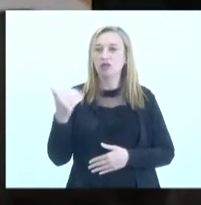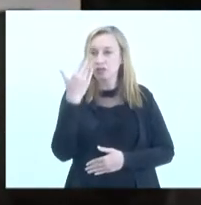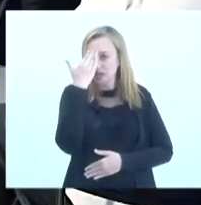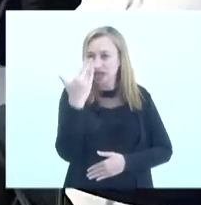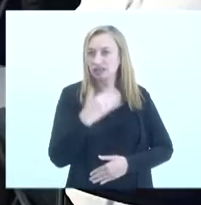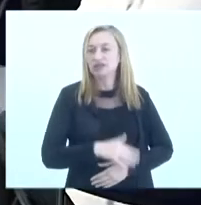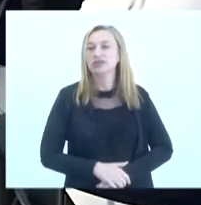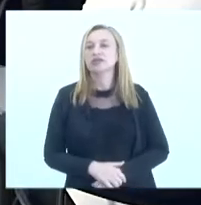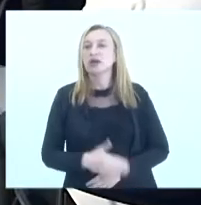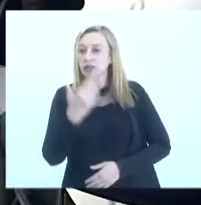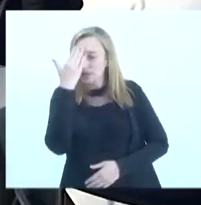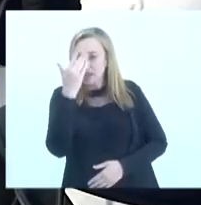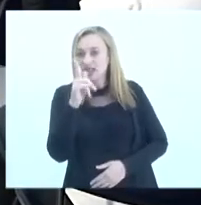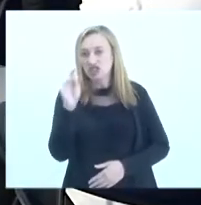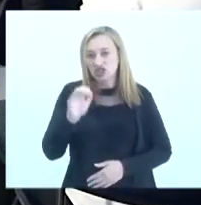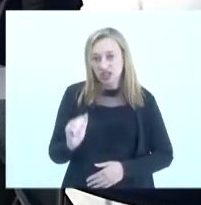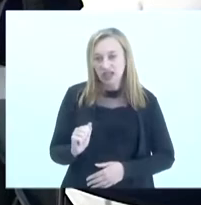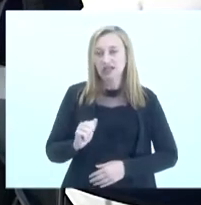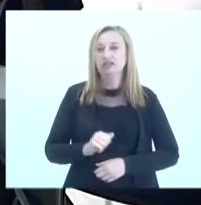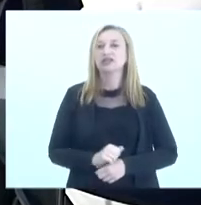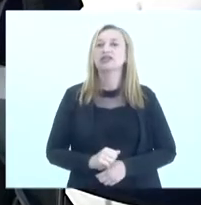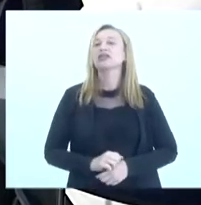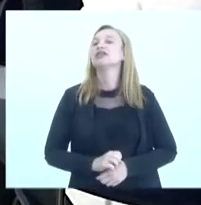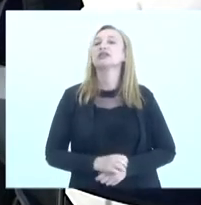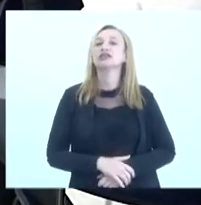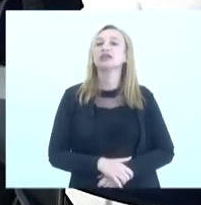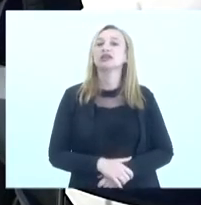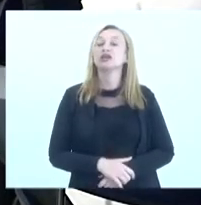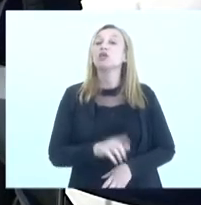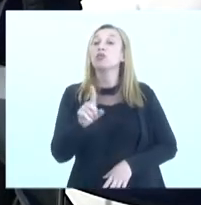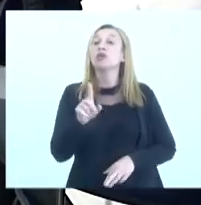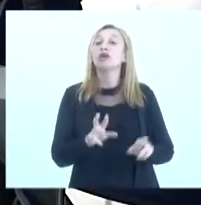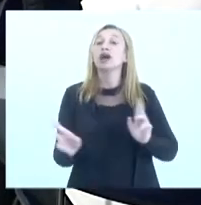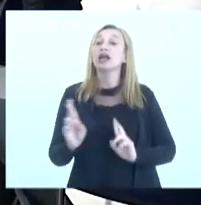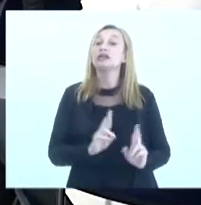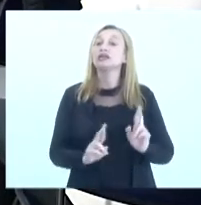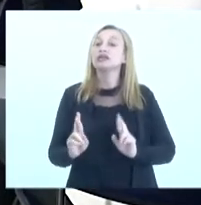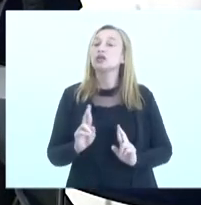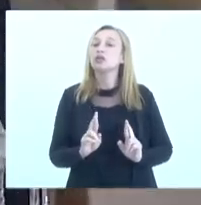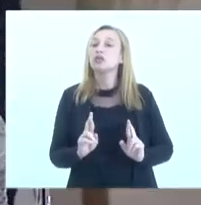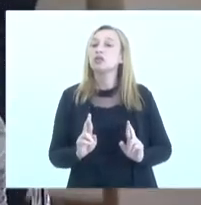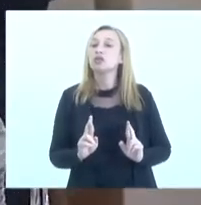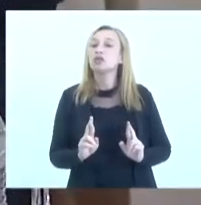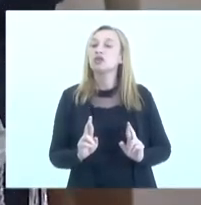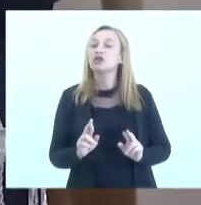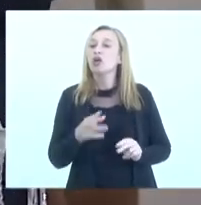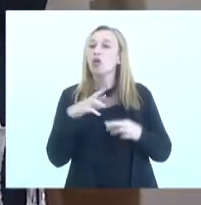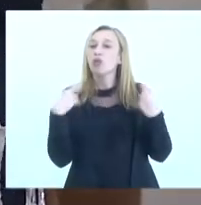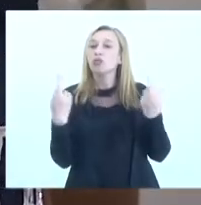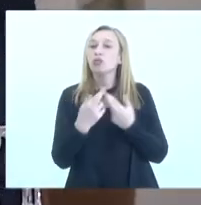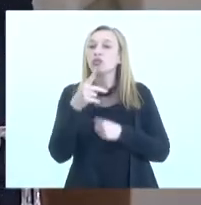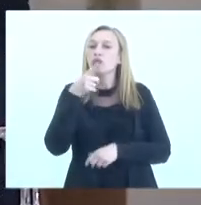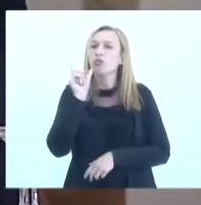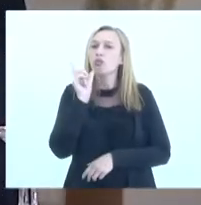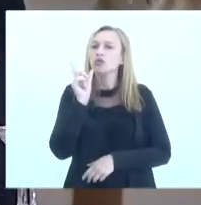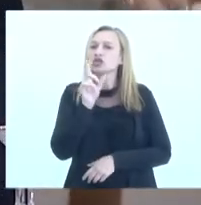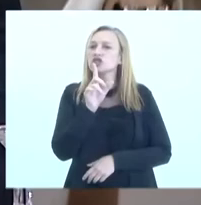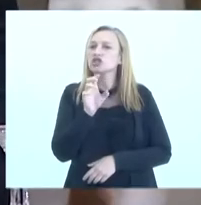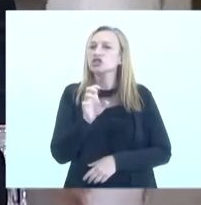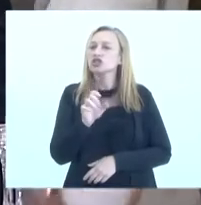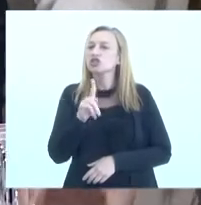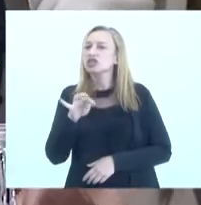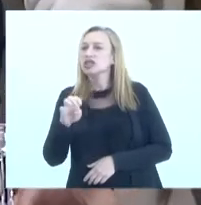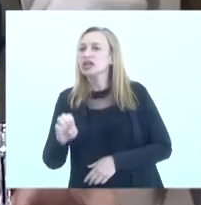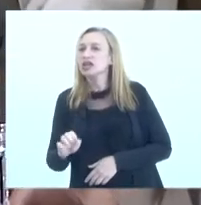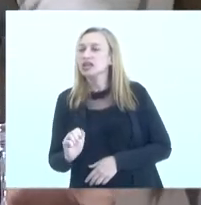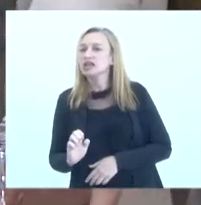obrigada. Obrigado, Gisele. Em relação... Fizemos uma reunião ontem, Gisele, e é